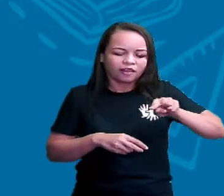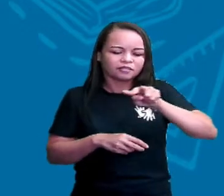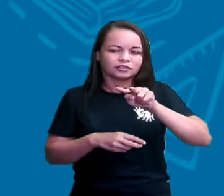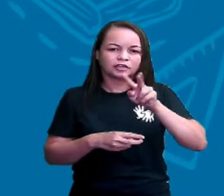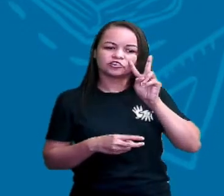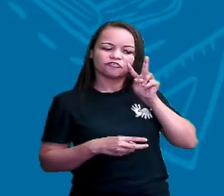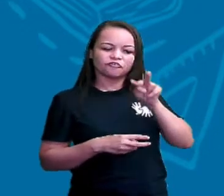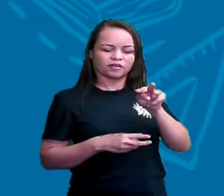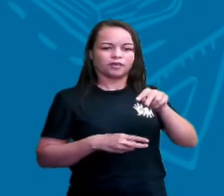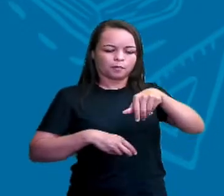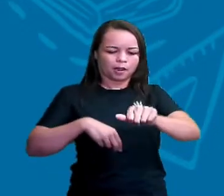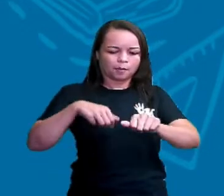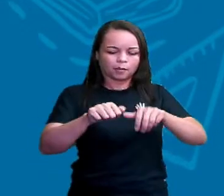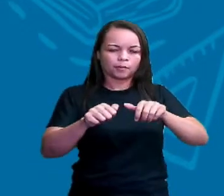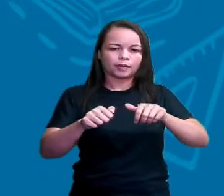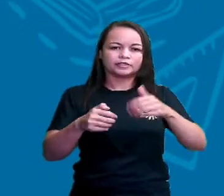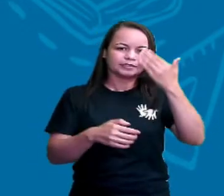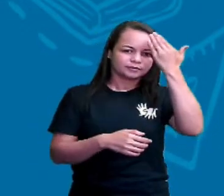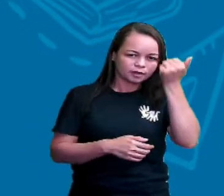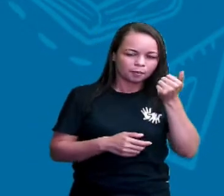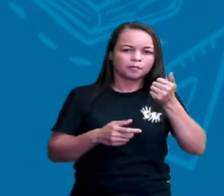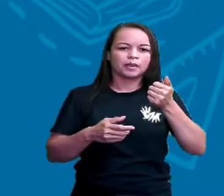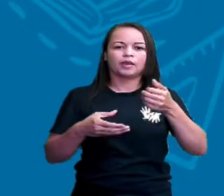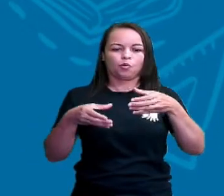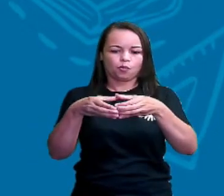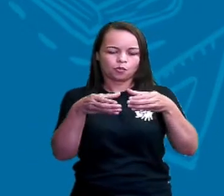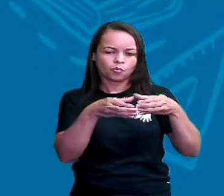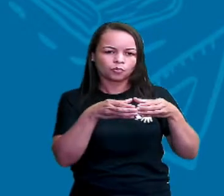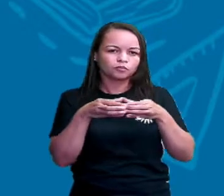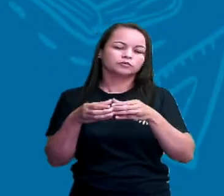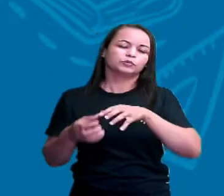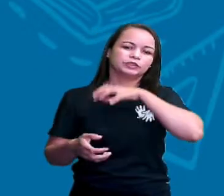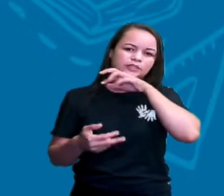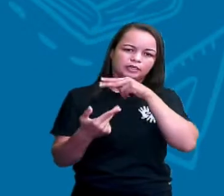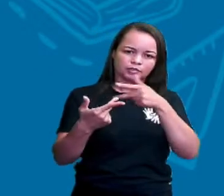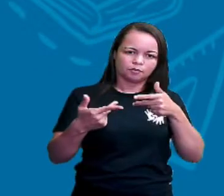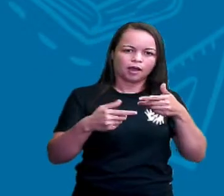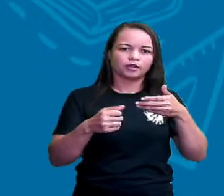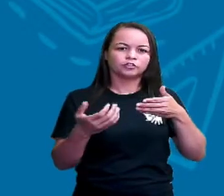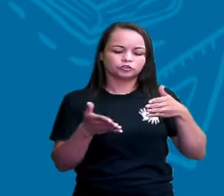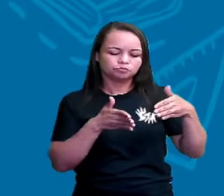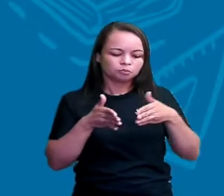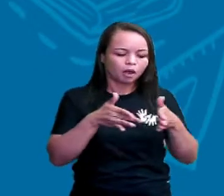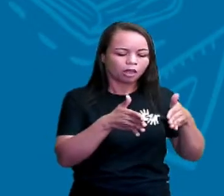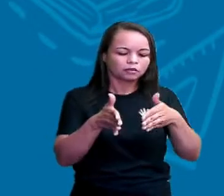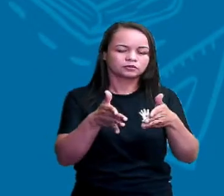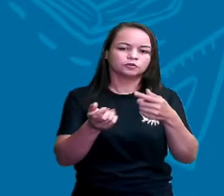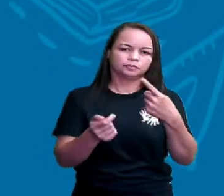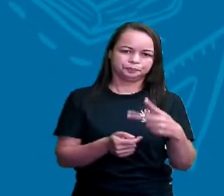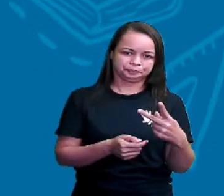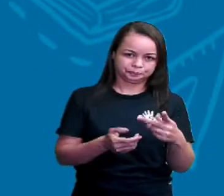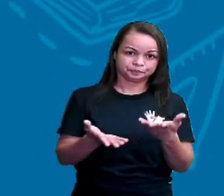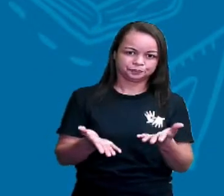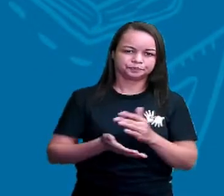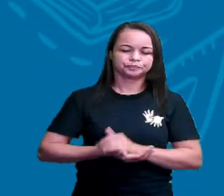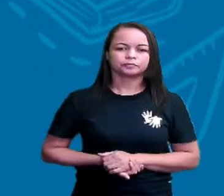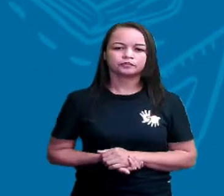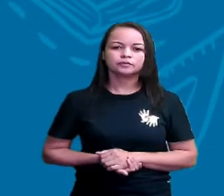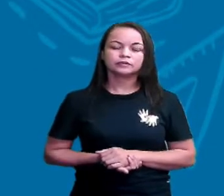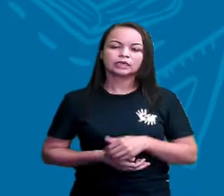passaram ali pelaquele ambiente, tá certo? E então aí a gente consegue ver ao lado de cada uma das pegadas, né,